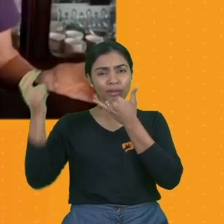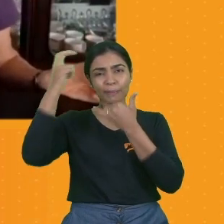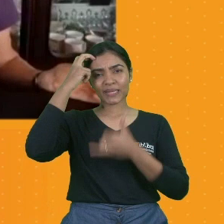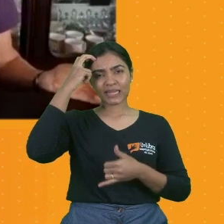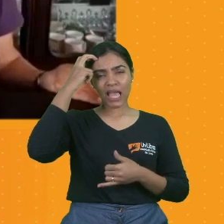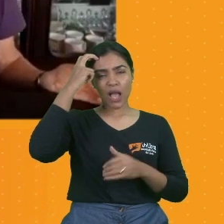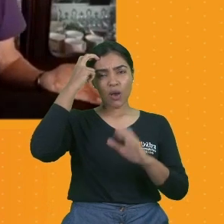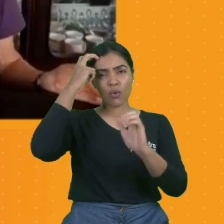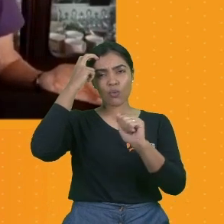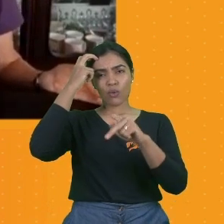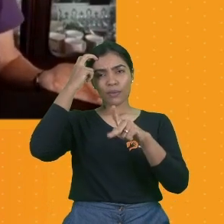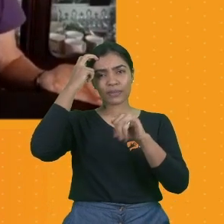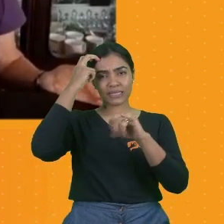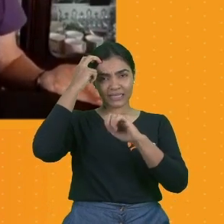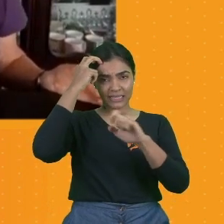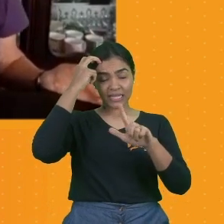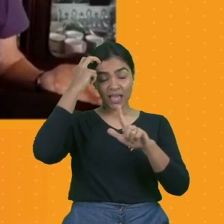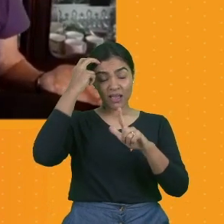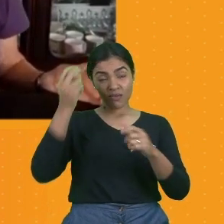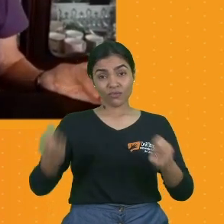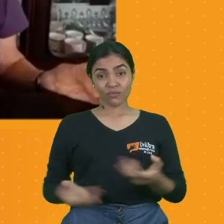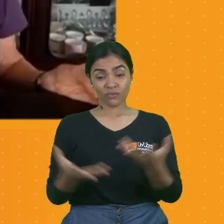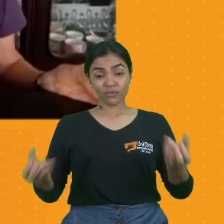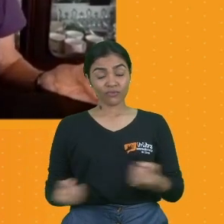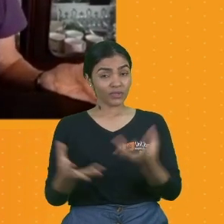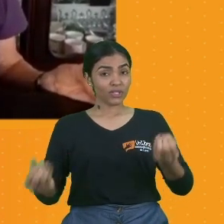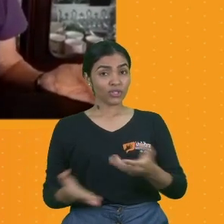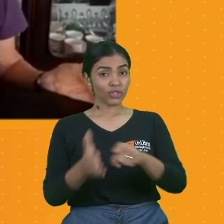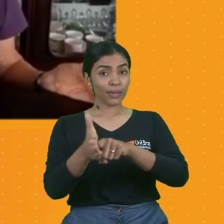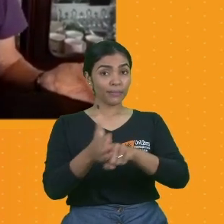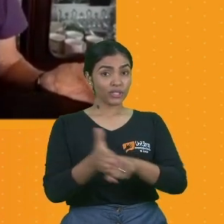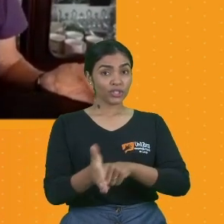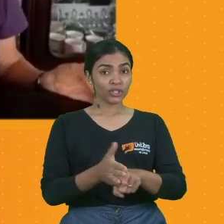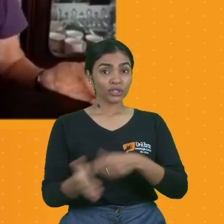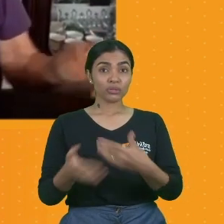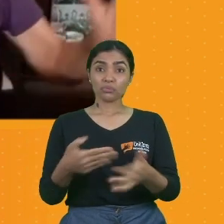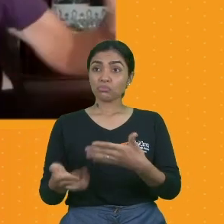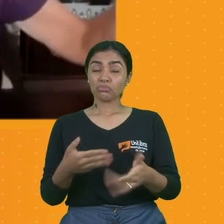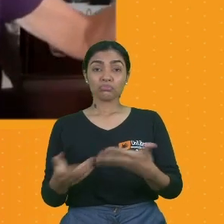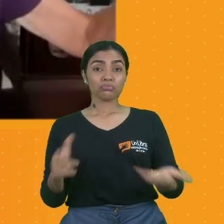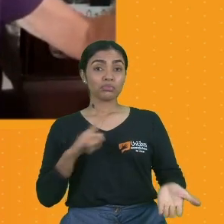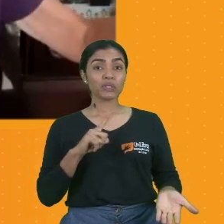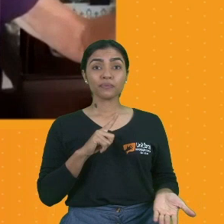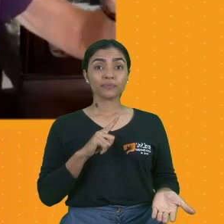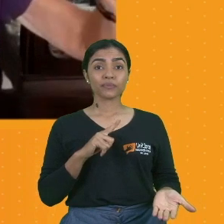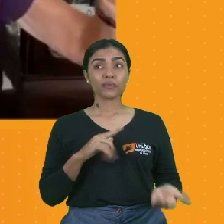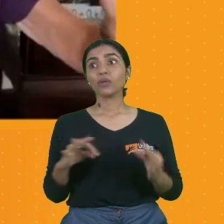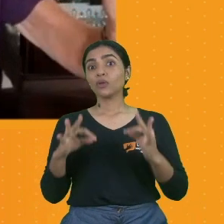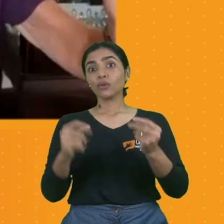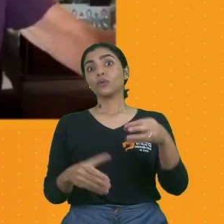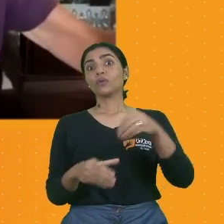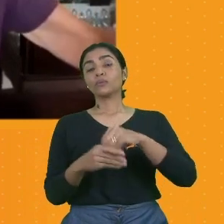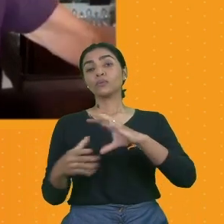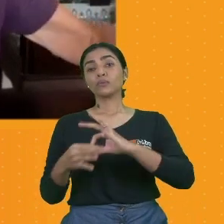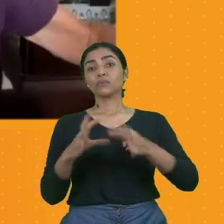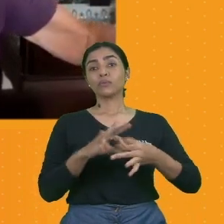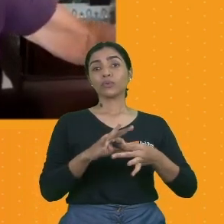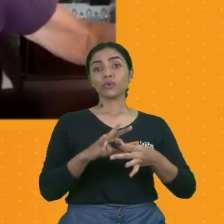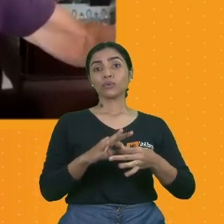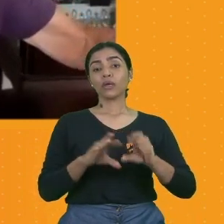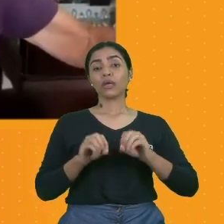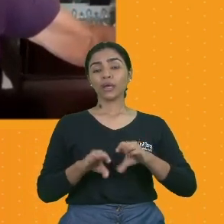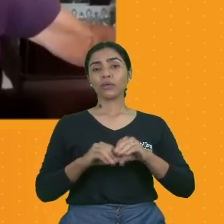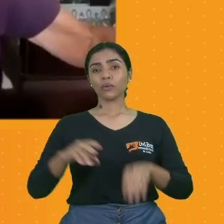tenho visto professores alinhar em diversos curte não tá todo mundo na educação é professor na